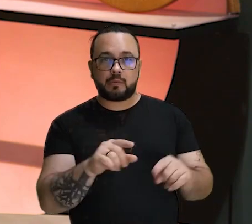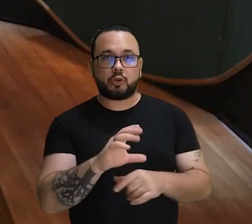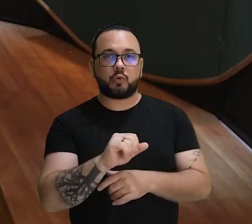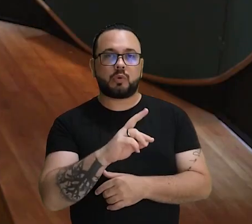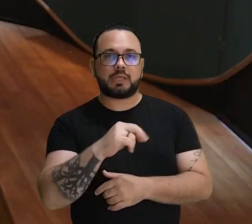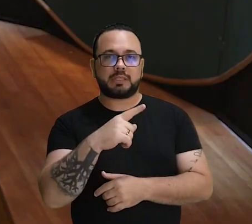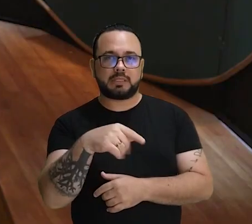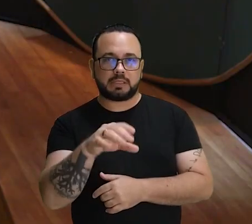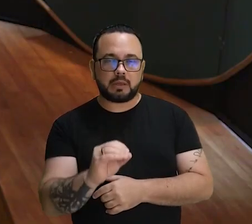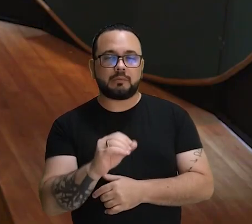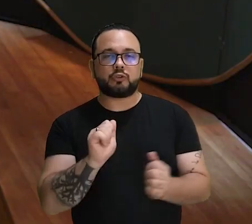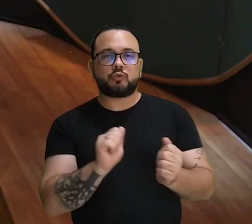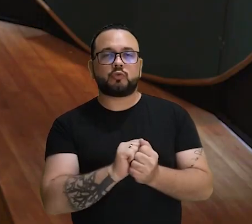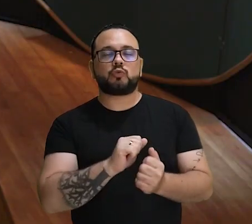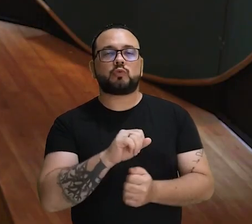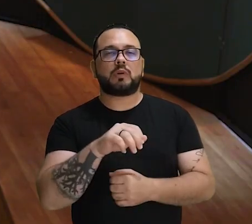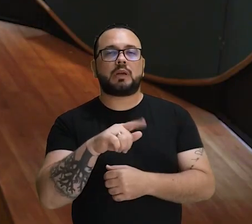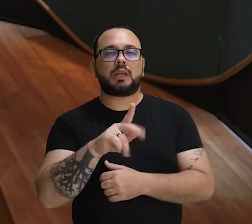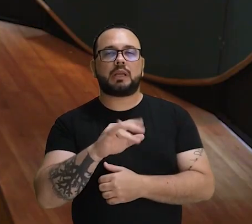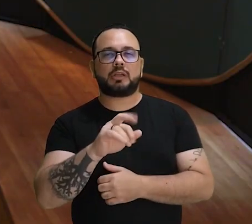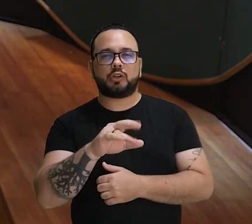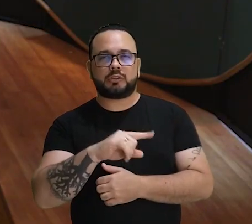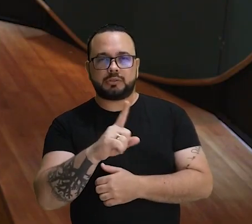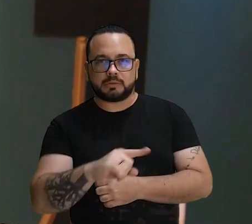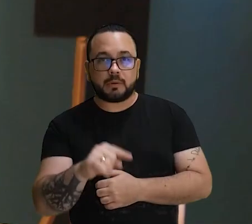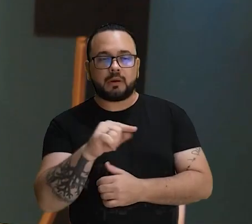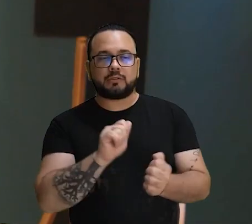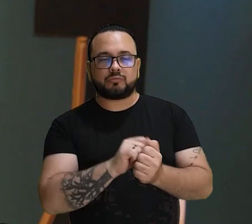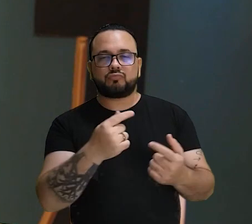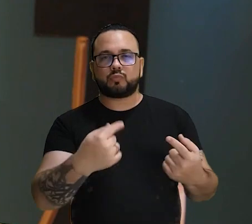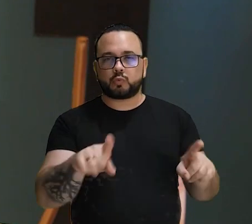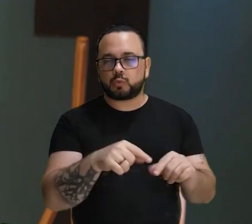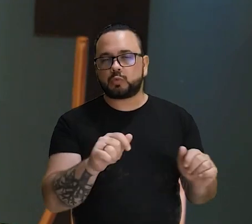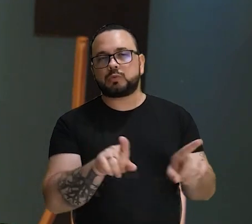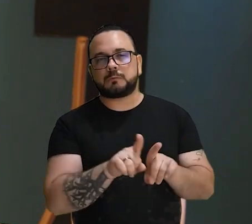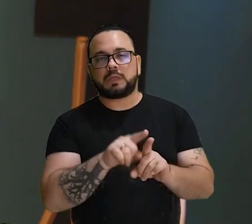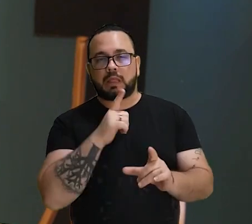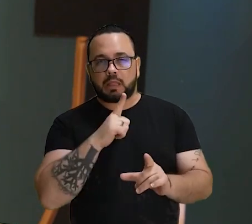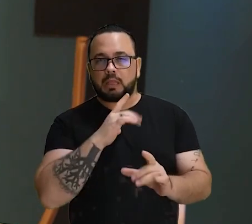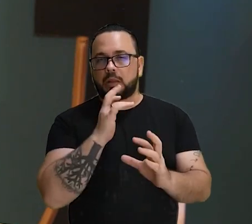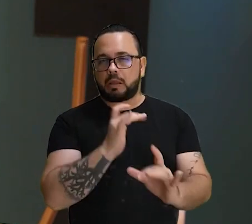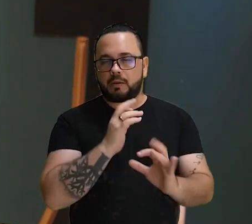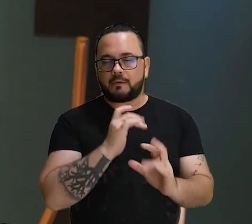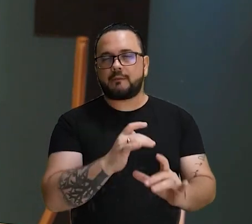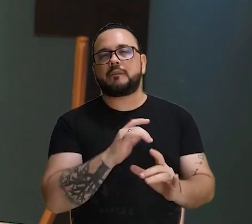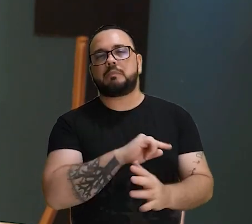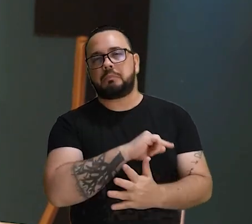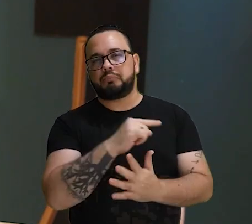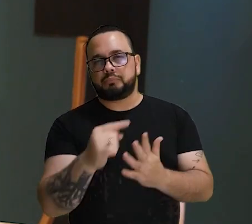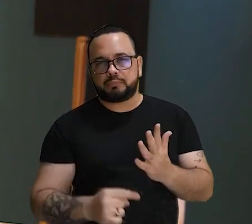chamada Coração Músculo com arranjo de Joana Queiroz, e que eu só canto. Que legal. São clarões, clarinetes, trombone